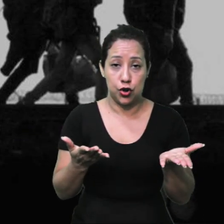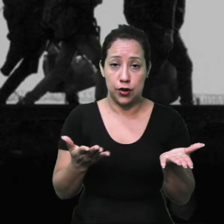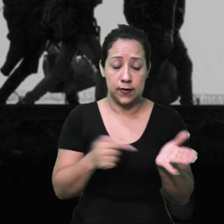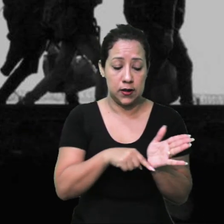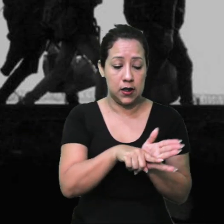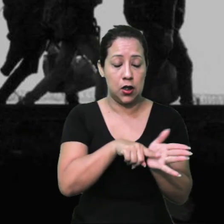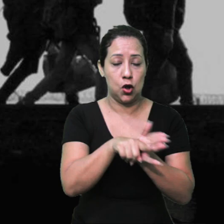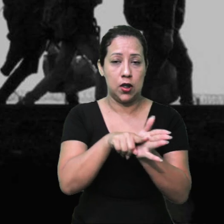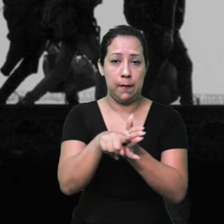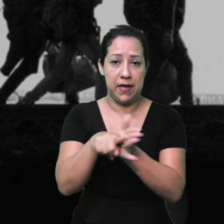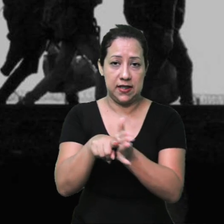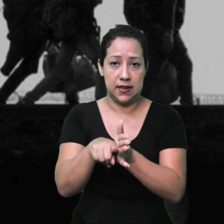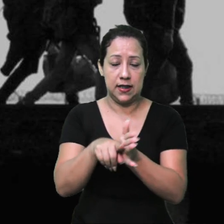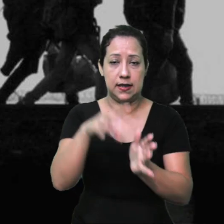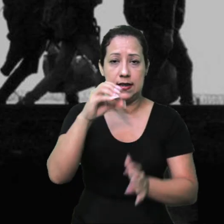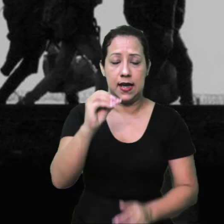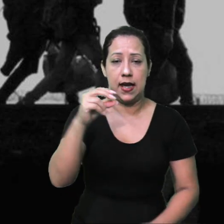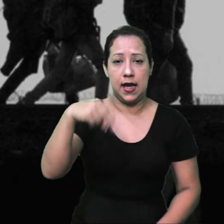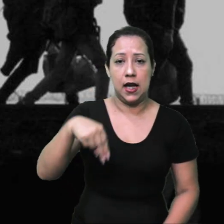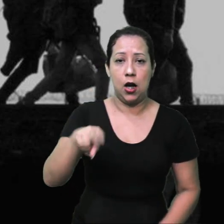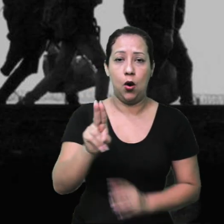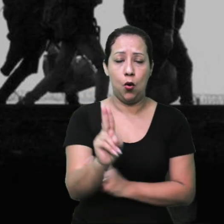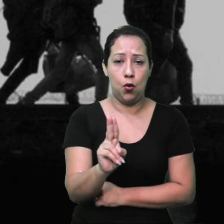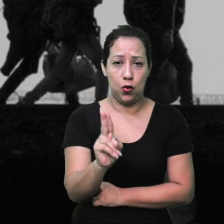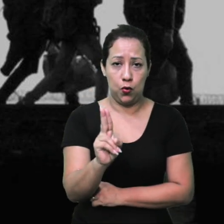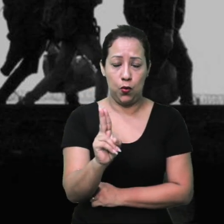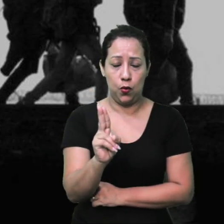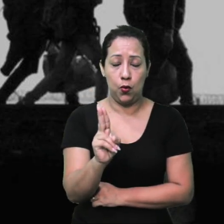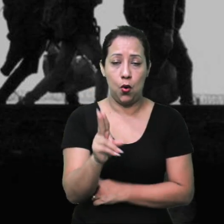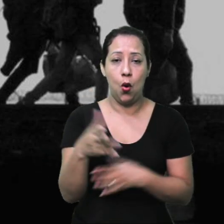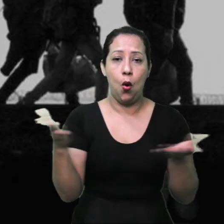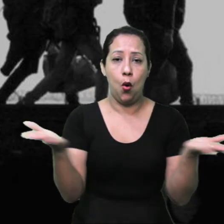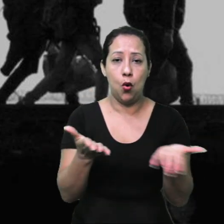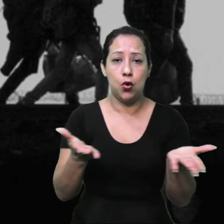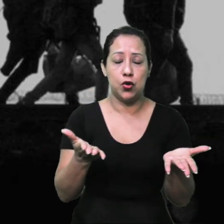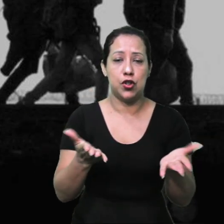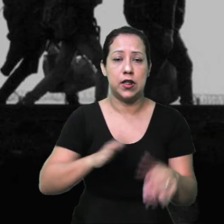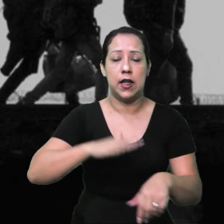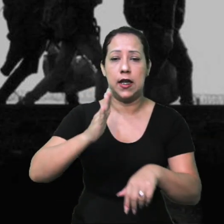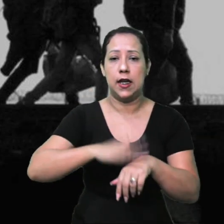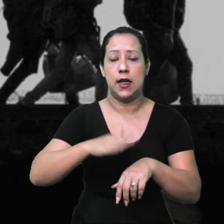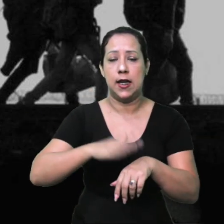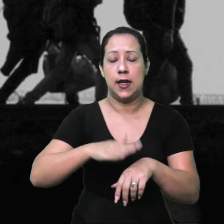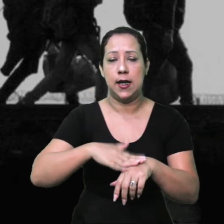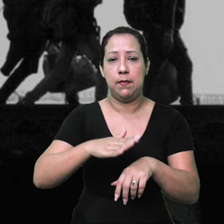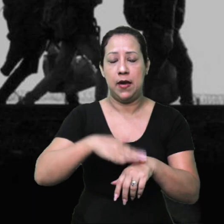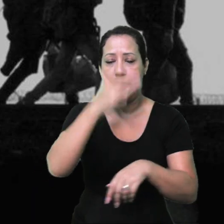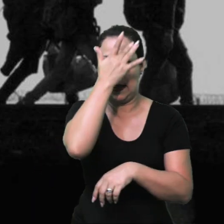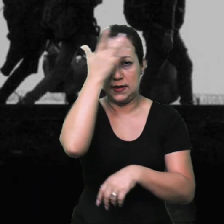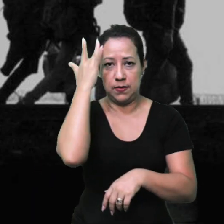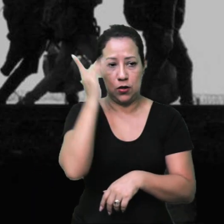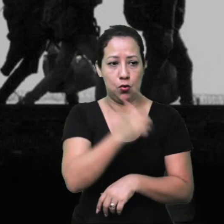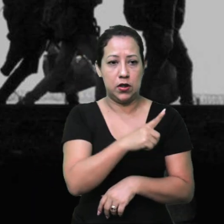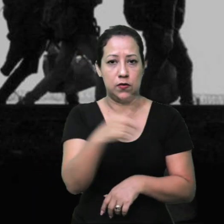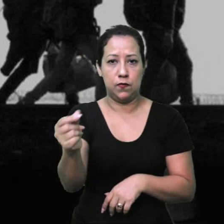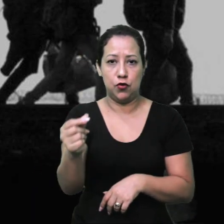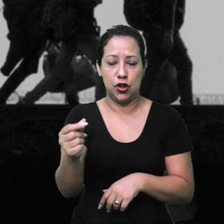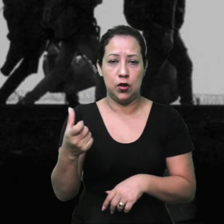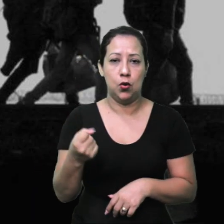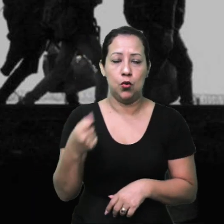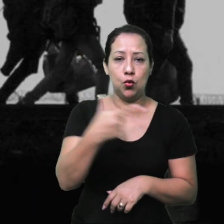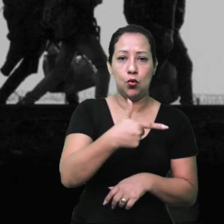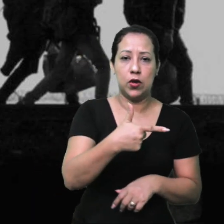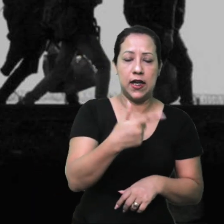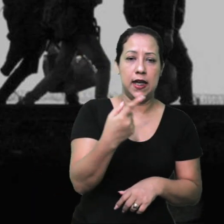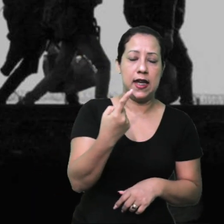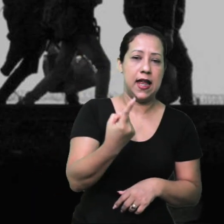do Arimateia, segundo a ONU, hoje tem mais refugiados que no período da Segunda Guerra